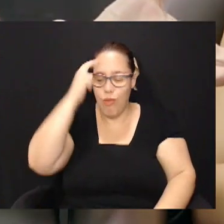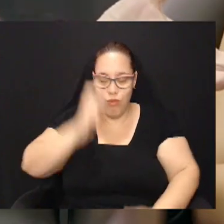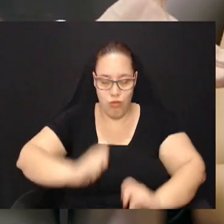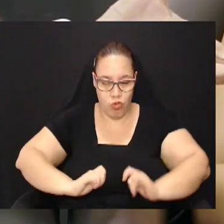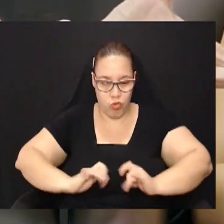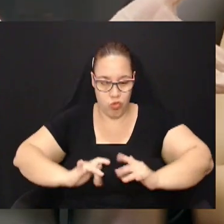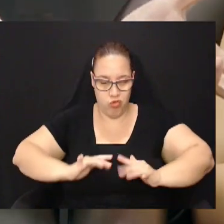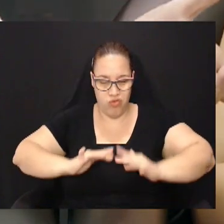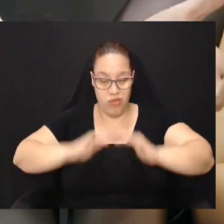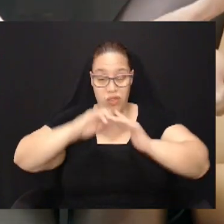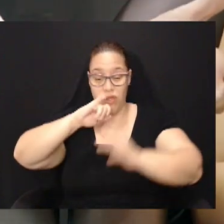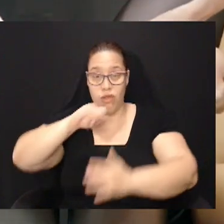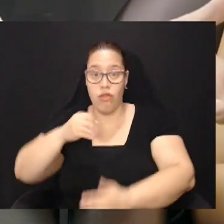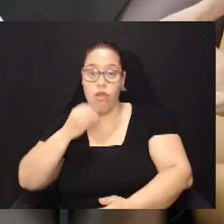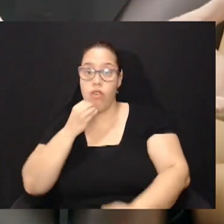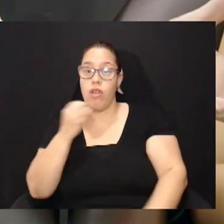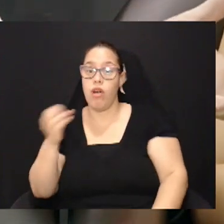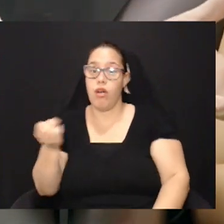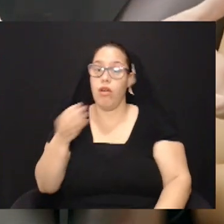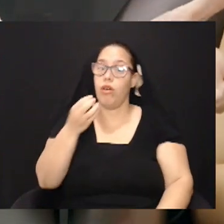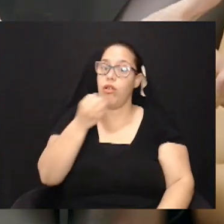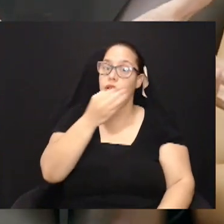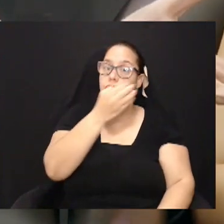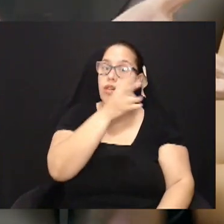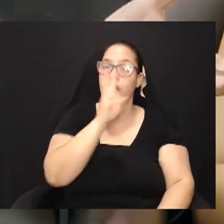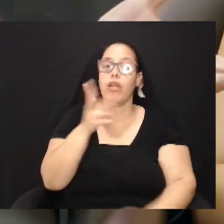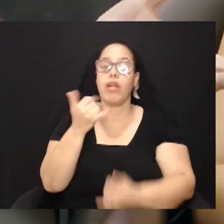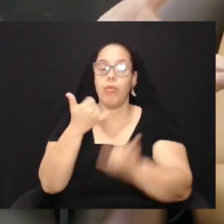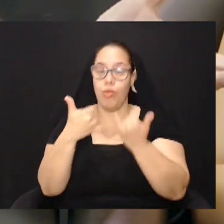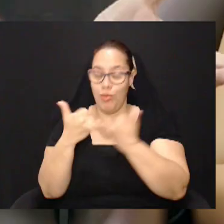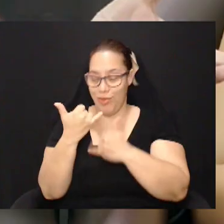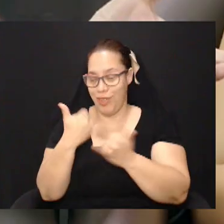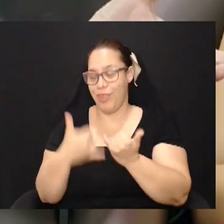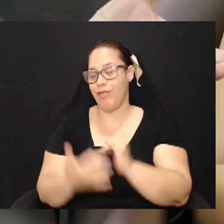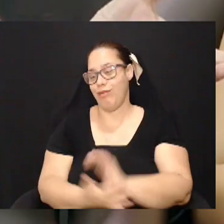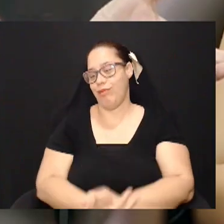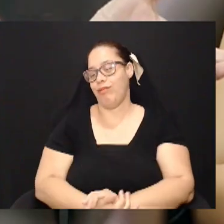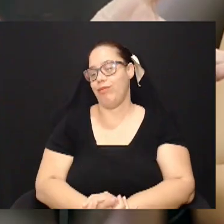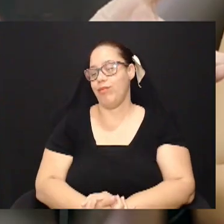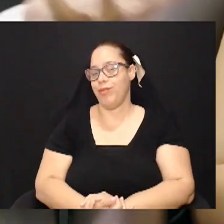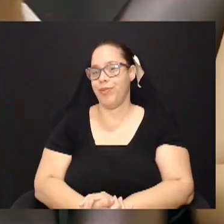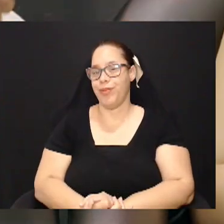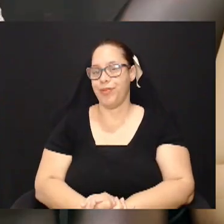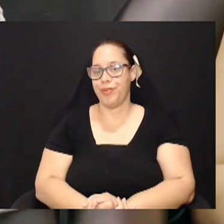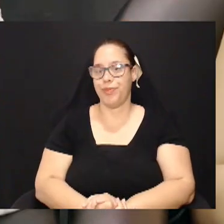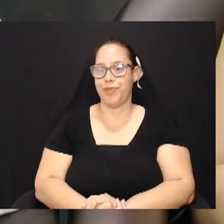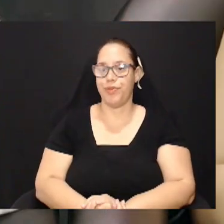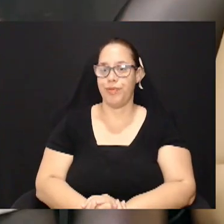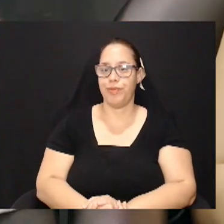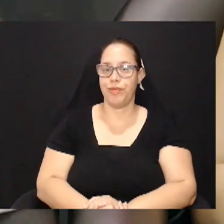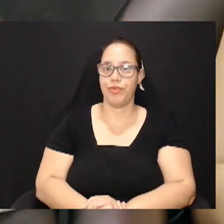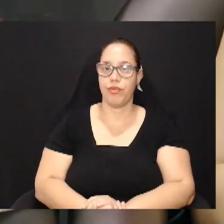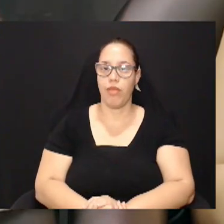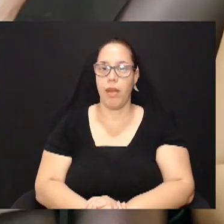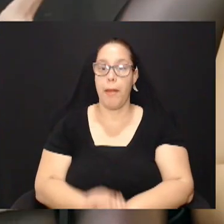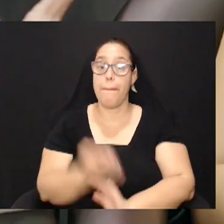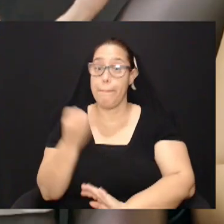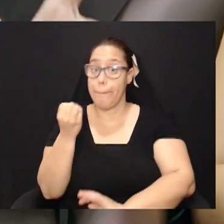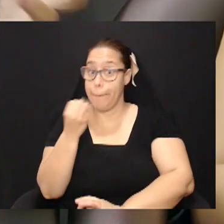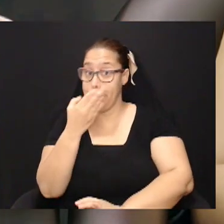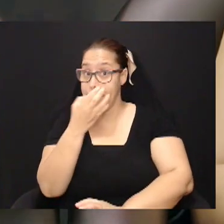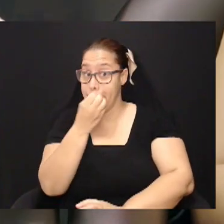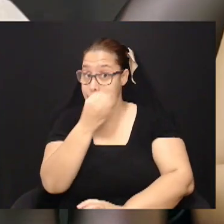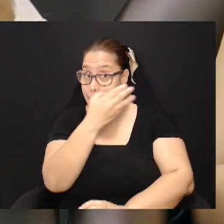de viajar, né, eu sempre brinco assim, né, que uma viagem muito